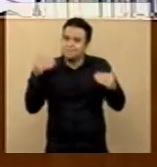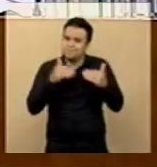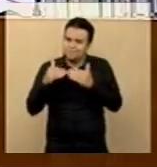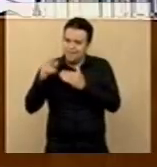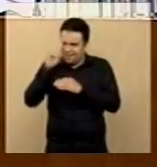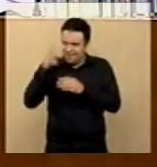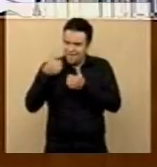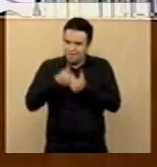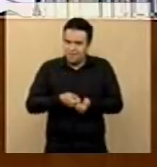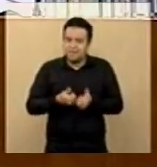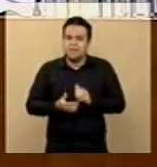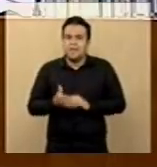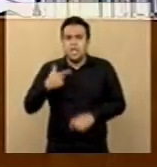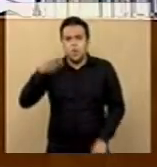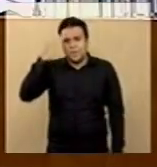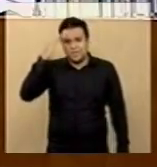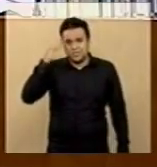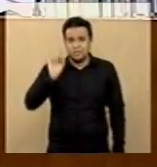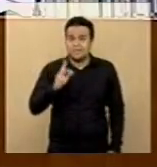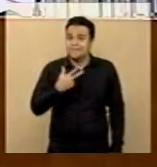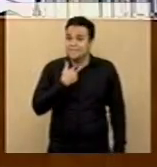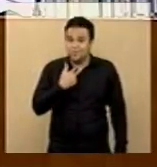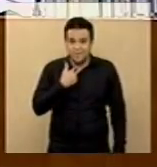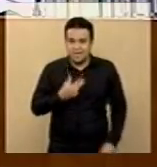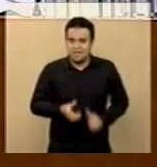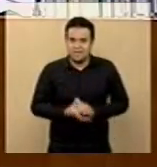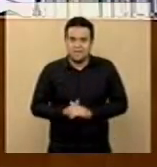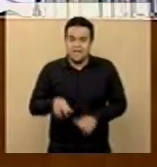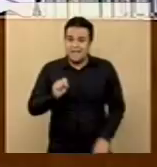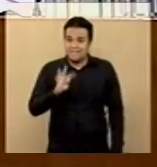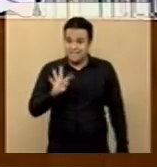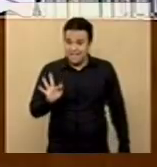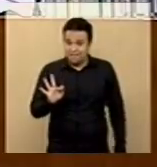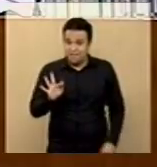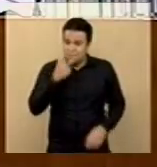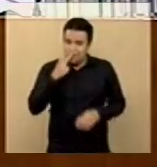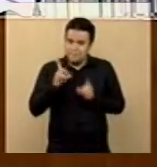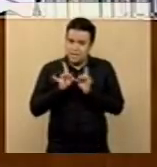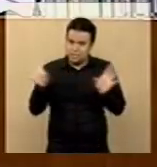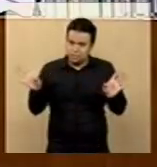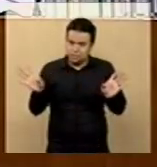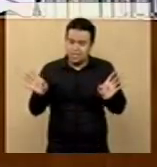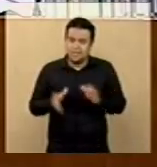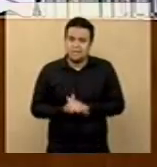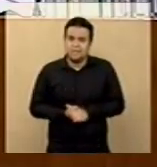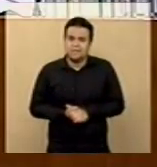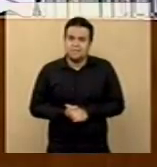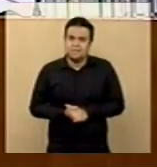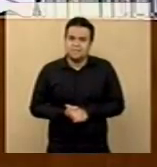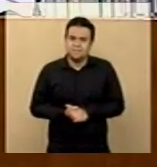meu entendimento no sentido de que não dá mais para o Supremo ficar permitindo que com esse